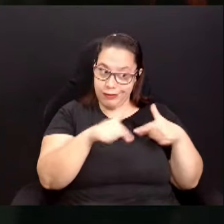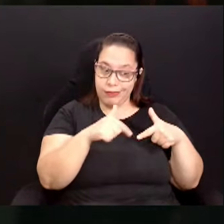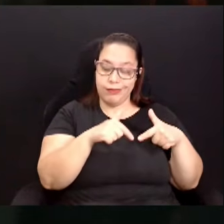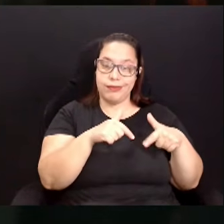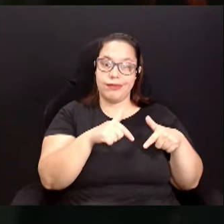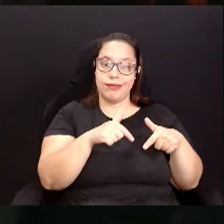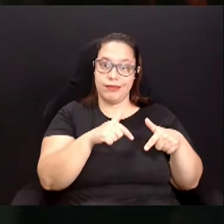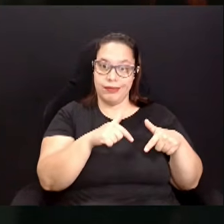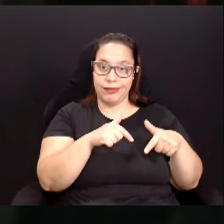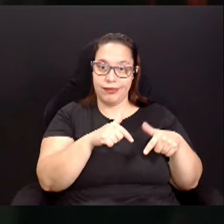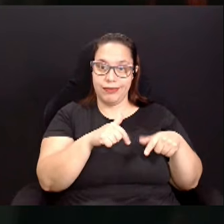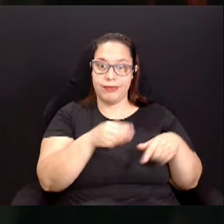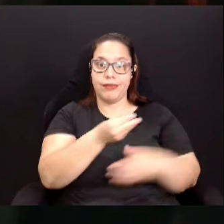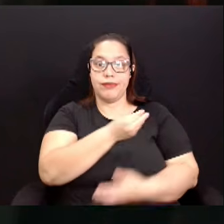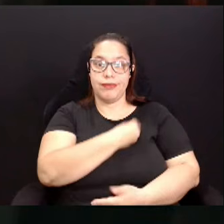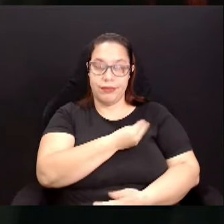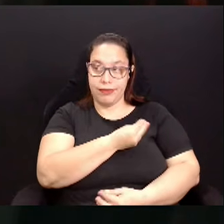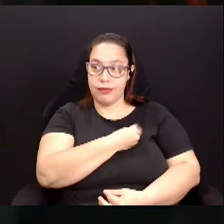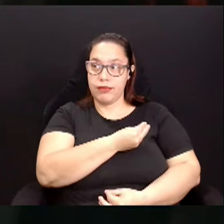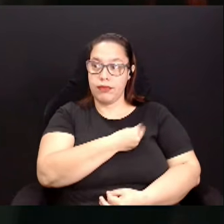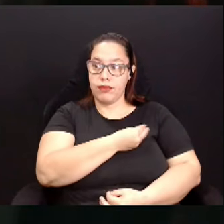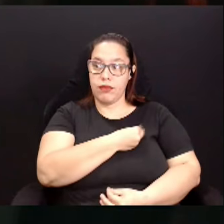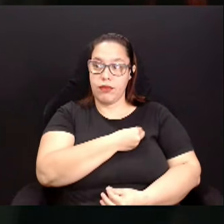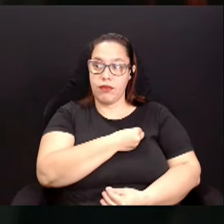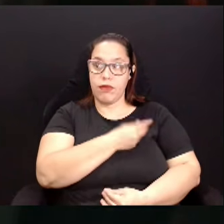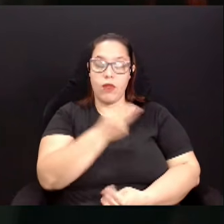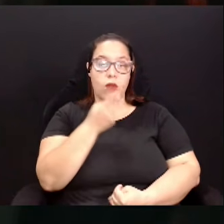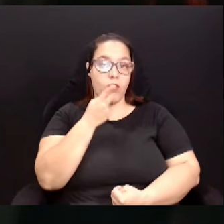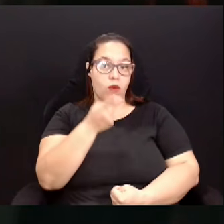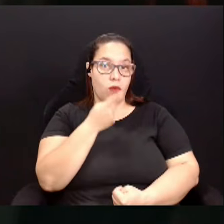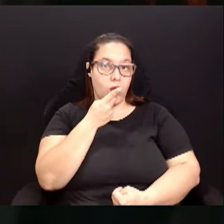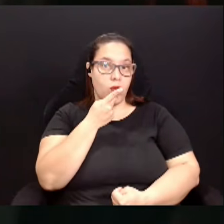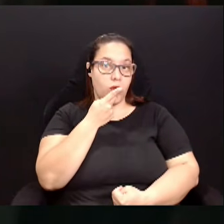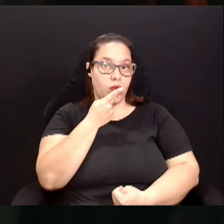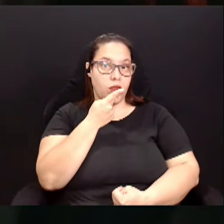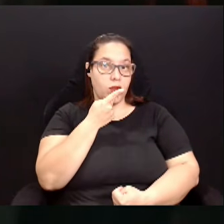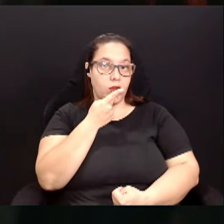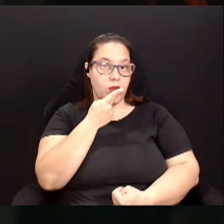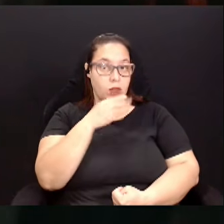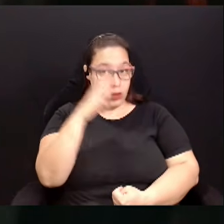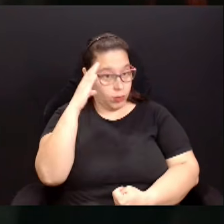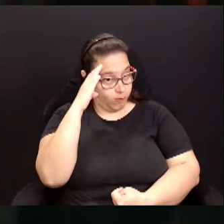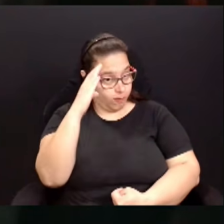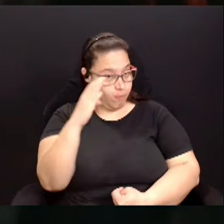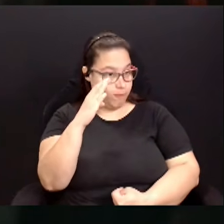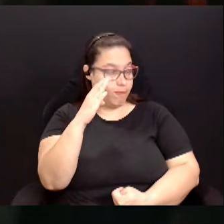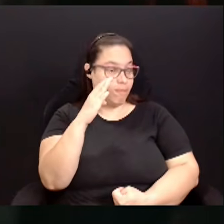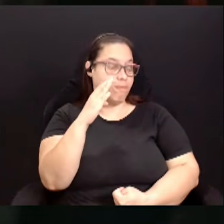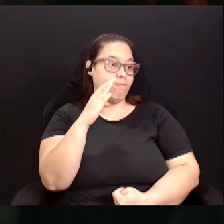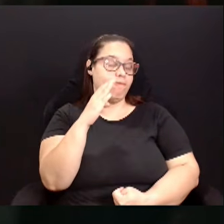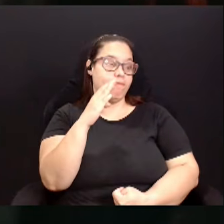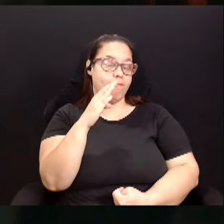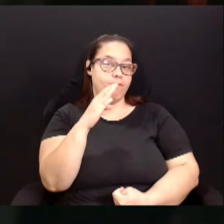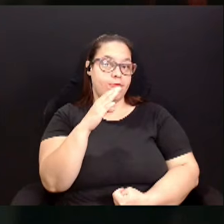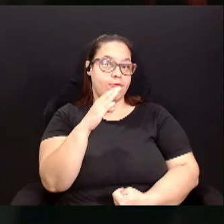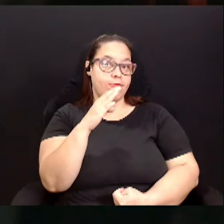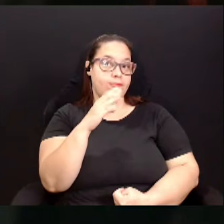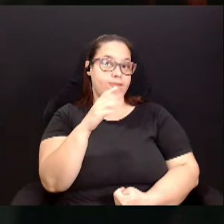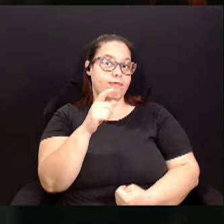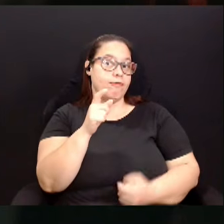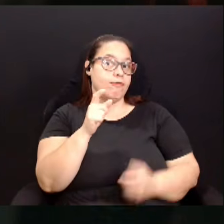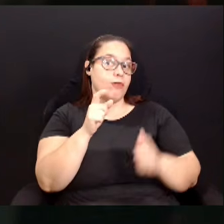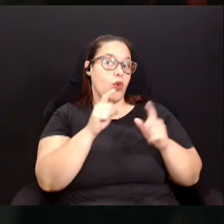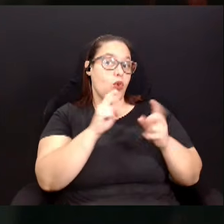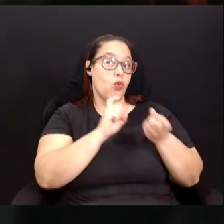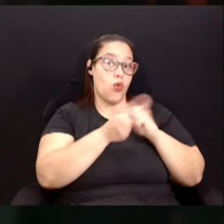conviver com um sequestrador de falas, principalmente em uma reunião.